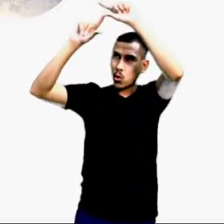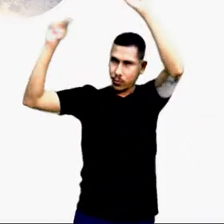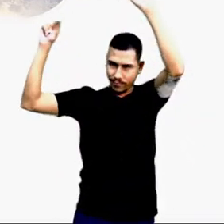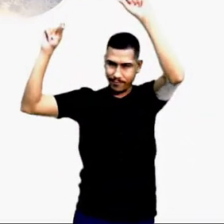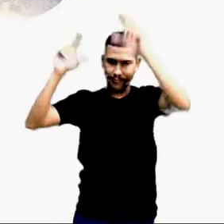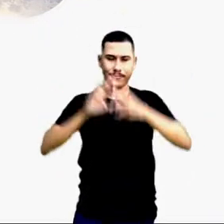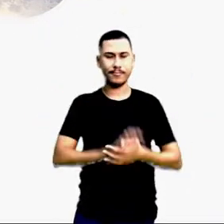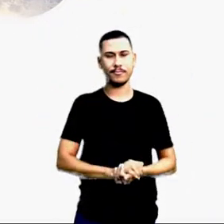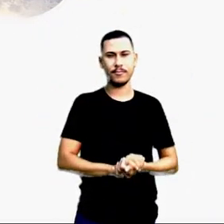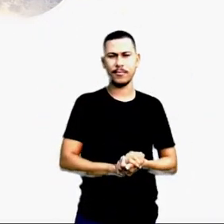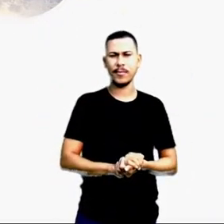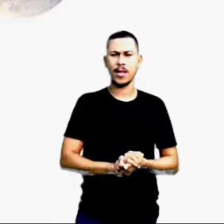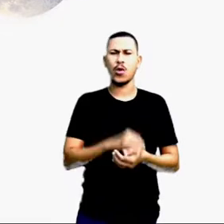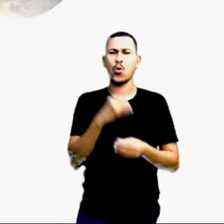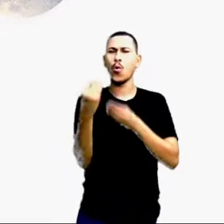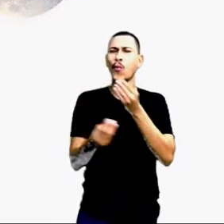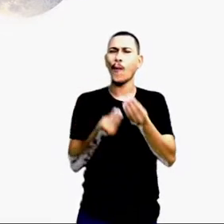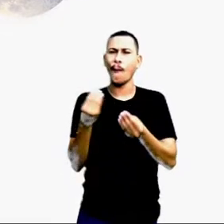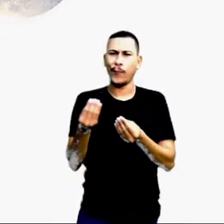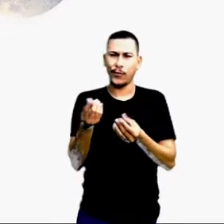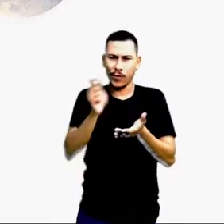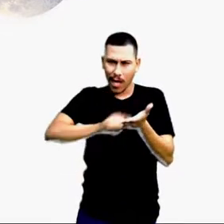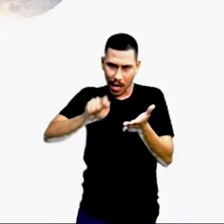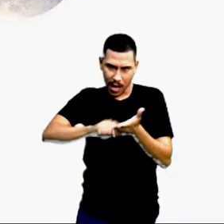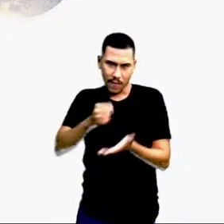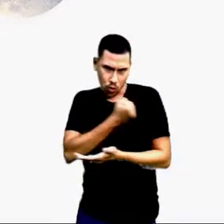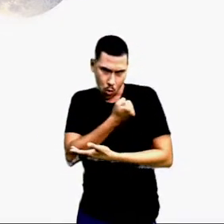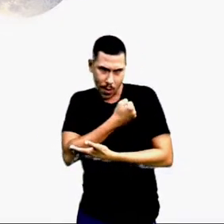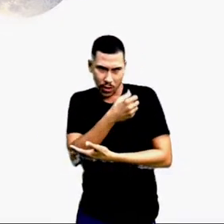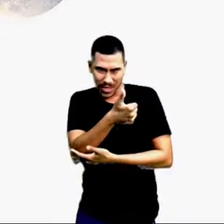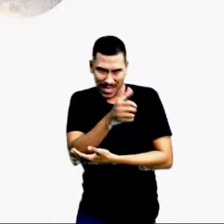Vamos escrever esse número aqui na base 10.